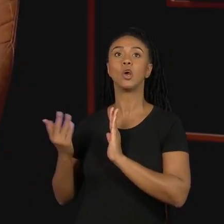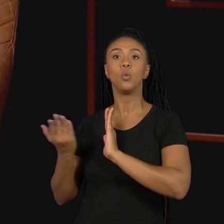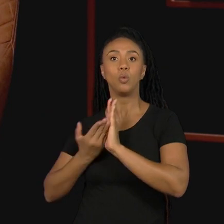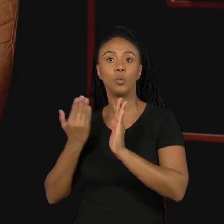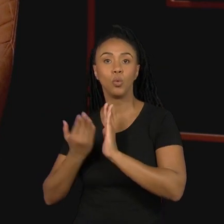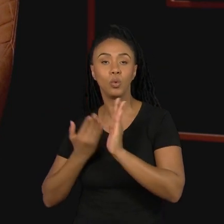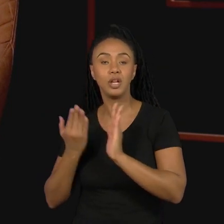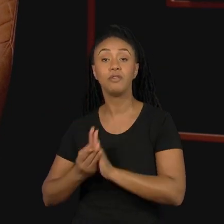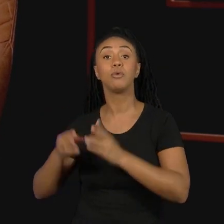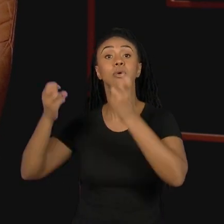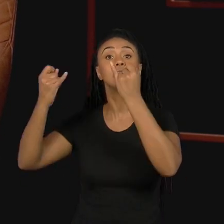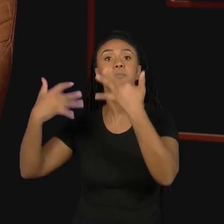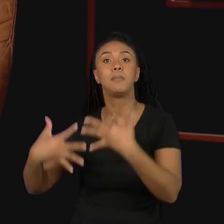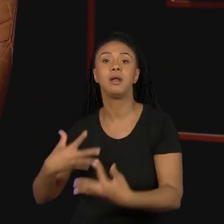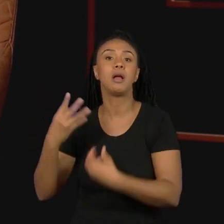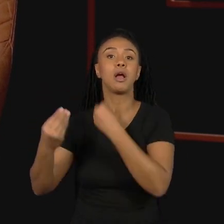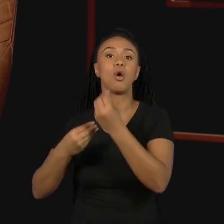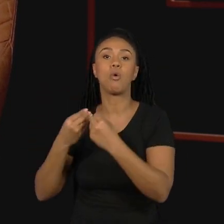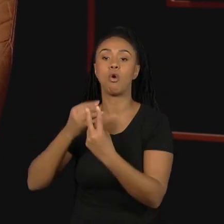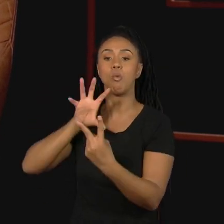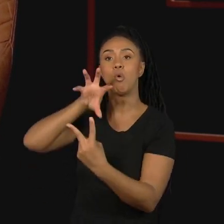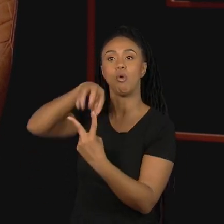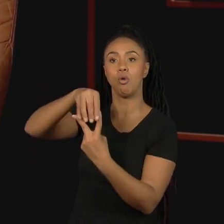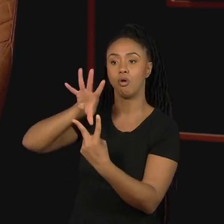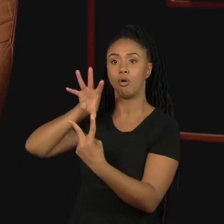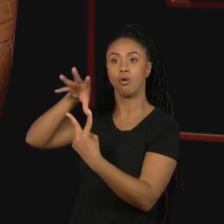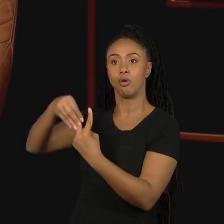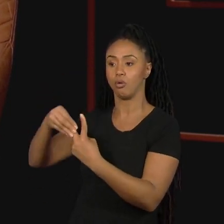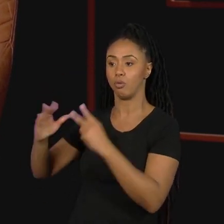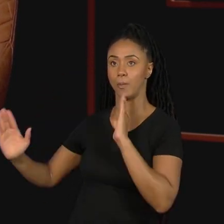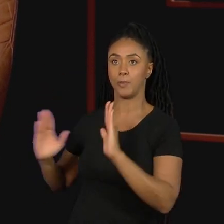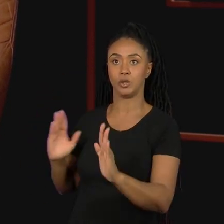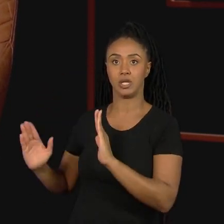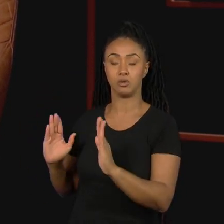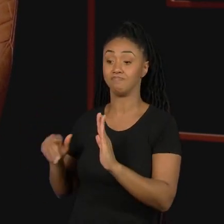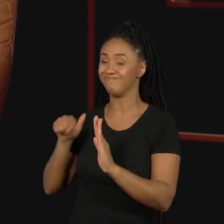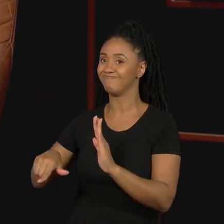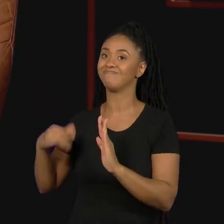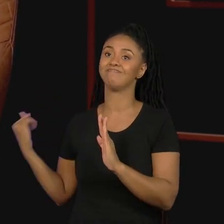experiência antropofágica. A antropofagia foi uma coisa fundamental.